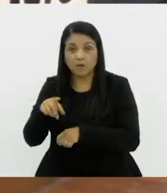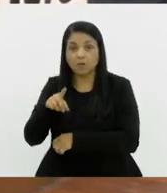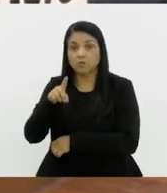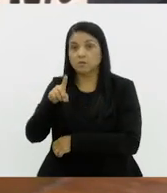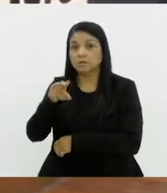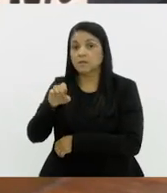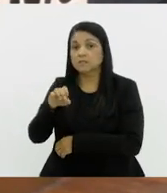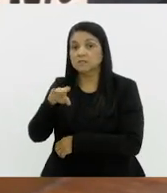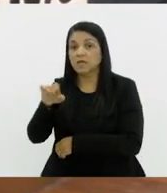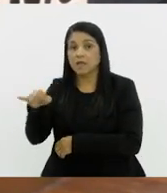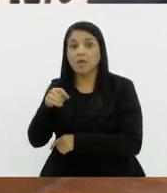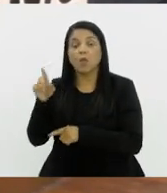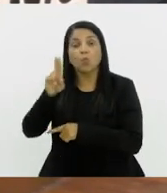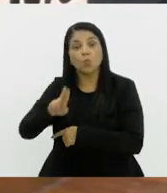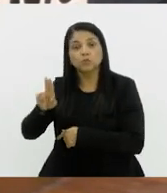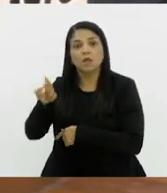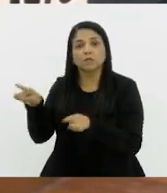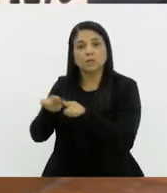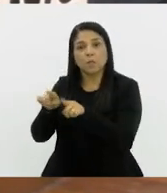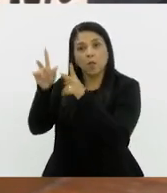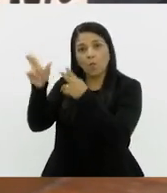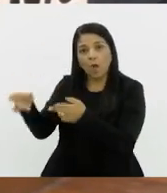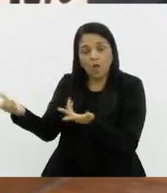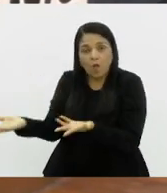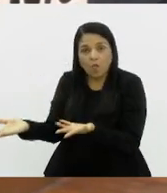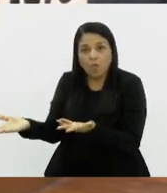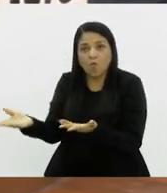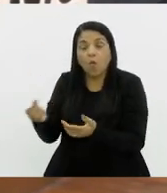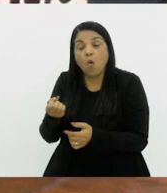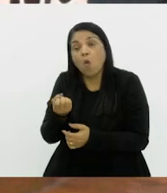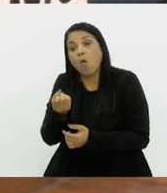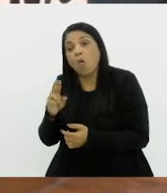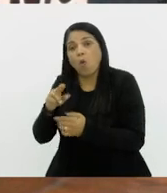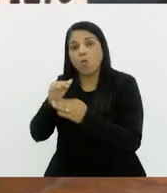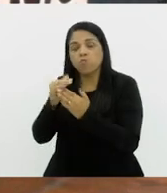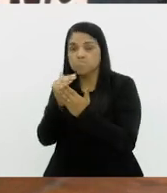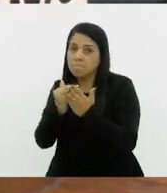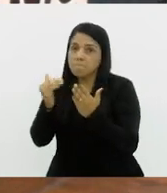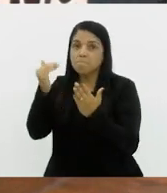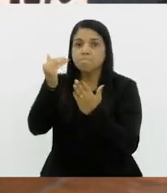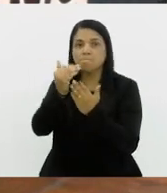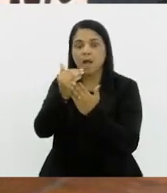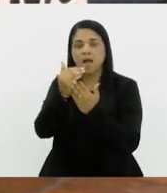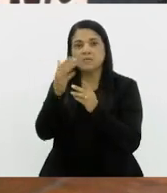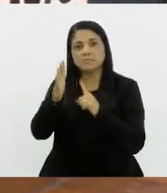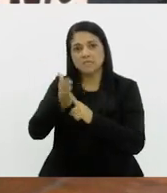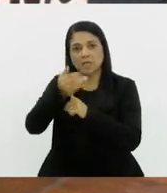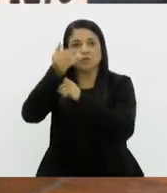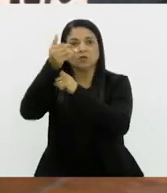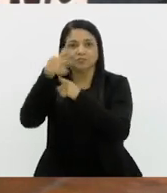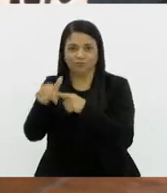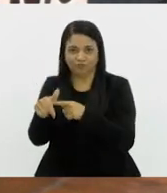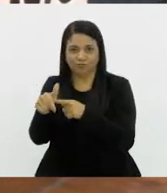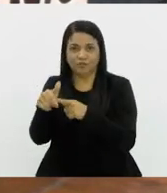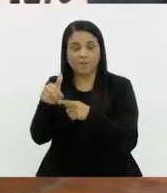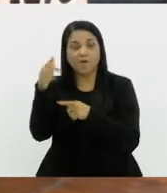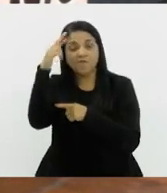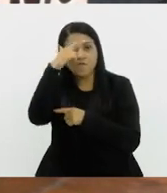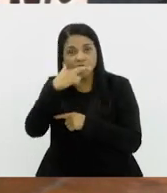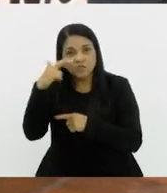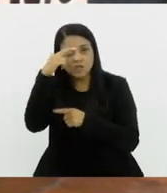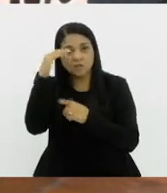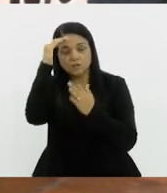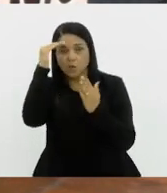usar, para não para controlar. Ou um mais aperfeiçoado que esse. Mas para fiscalizar o